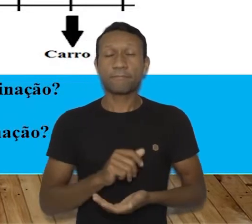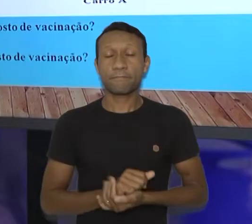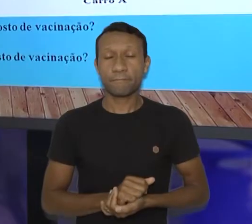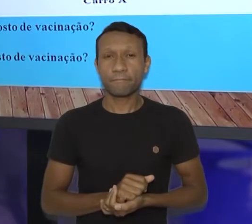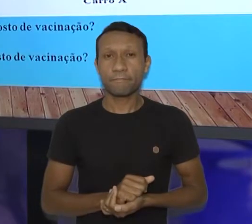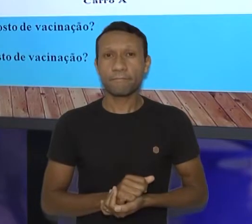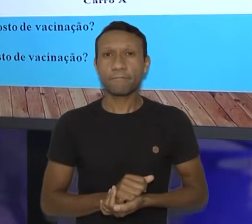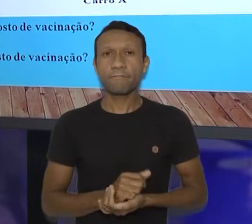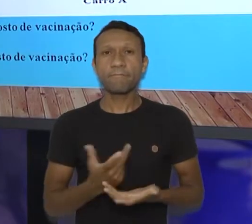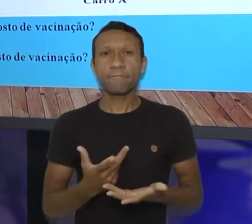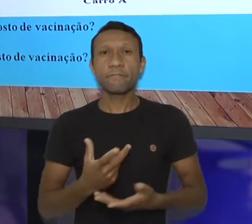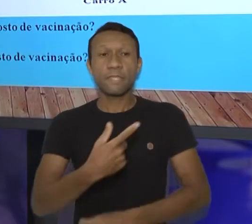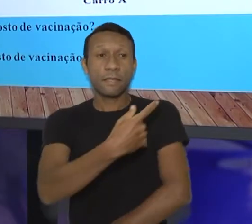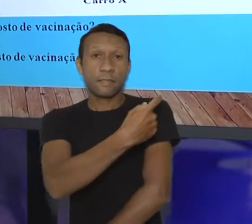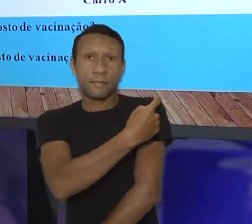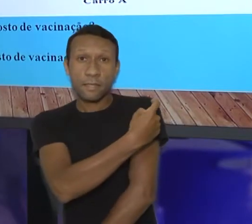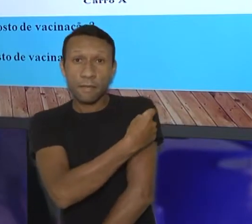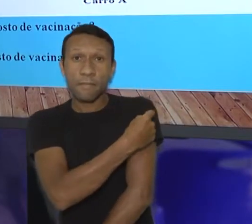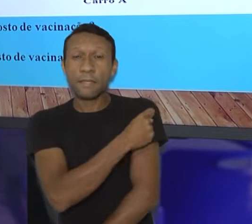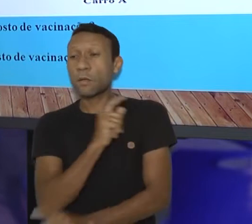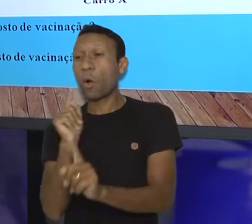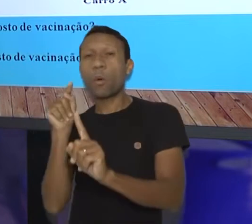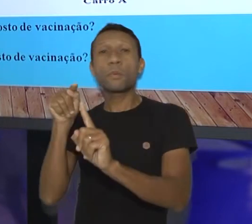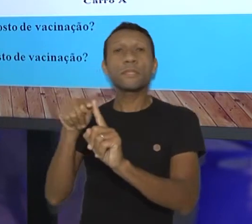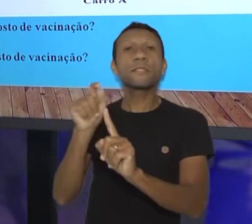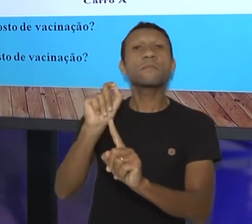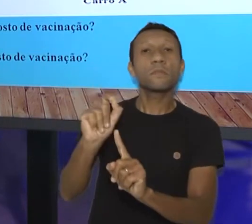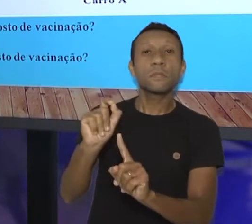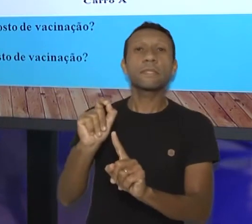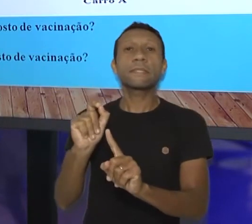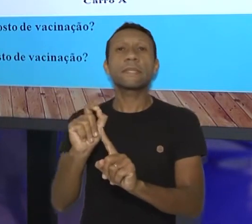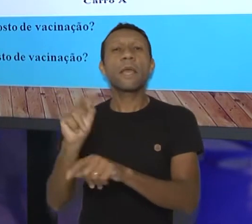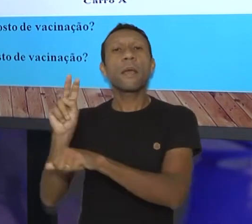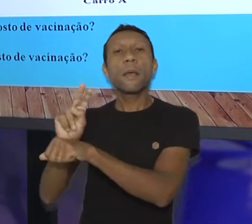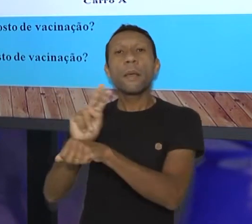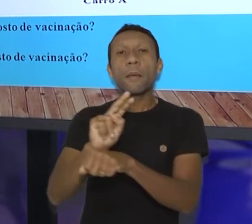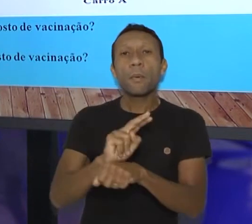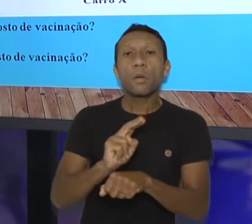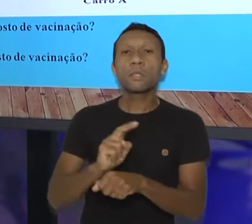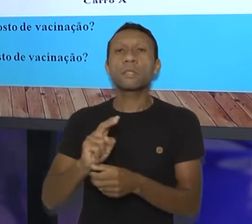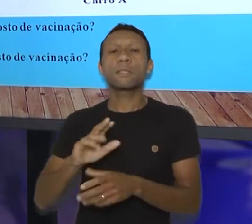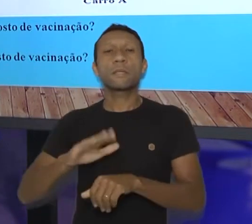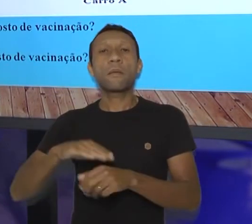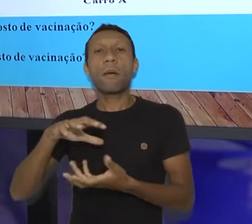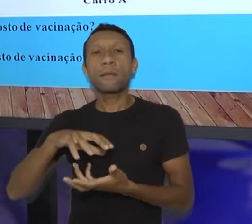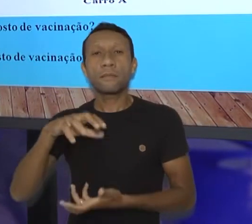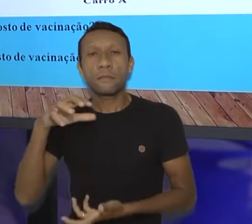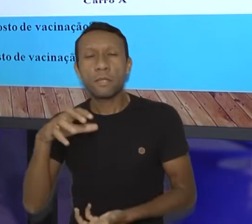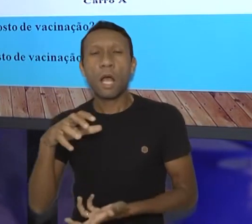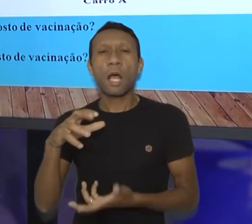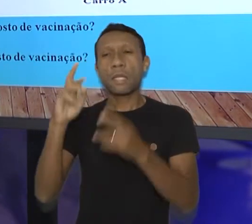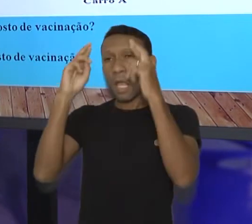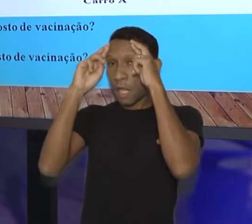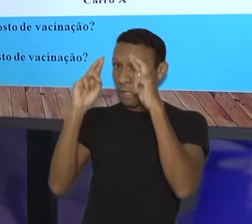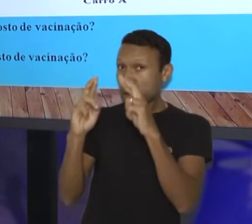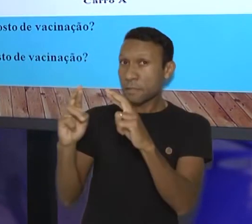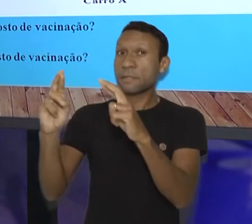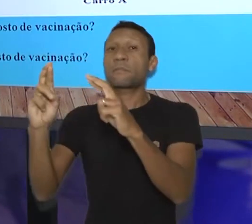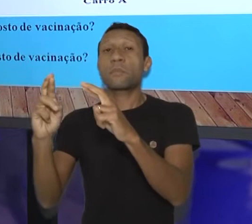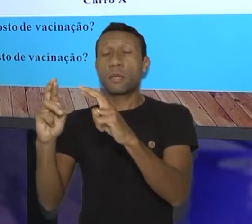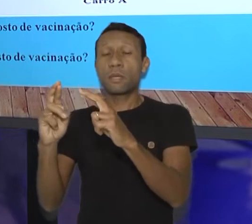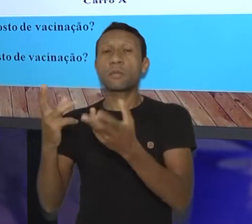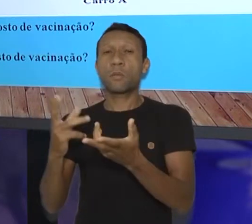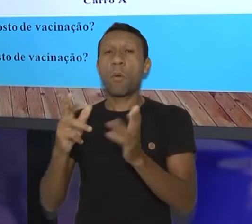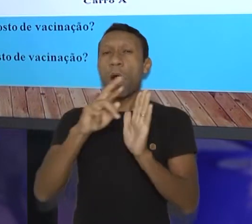H1N1. Essa vacina, destinada aos grupos prioritários, respeitou as normas da OMS, Organização Mundial